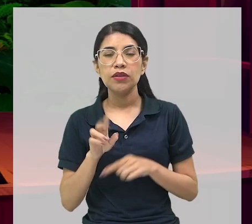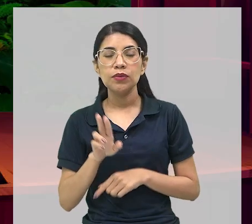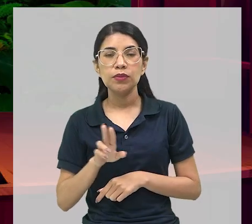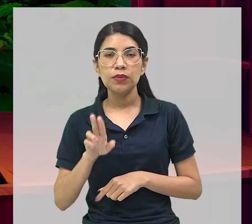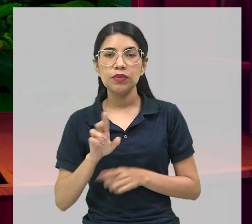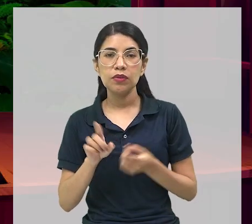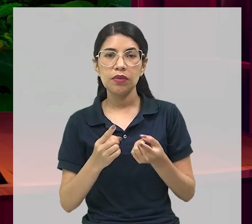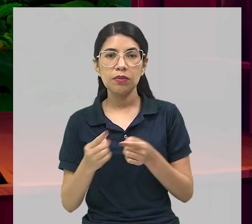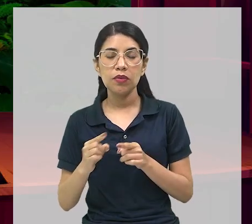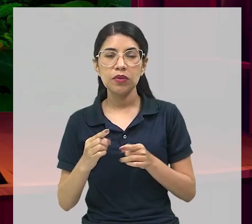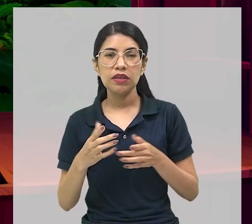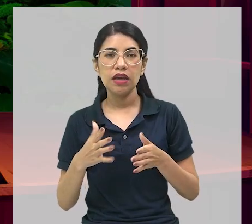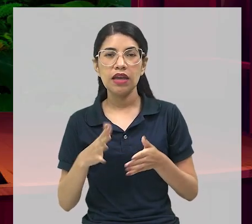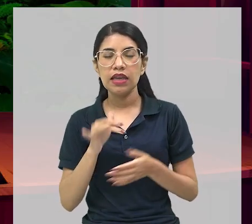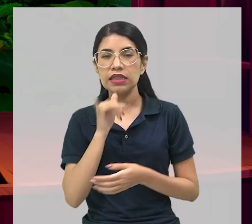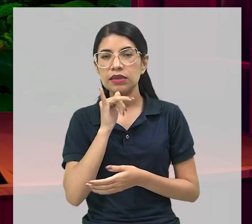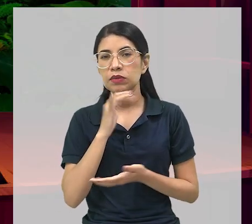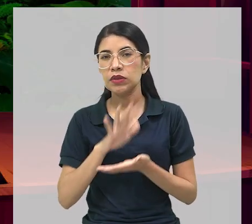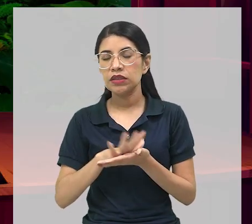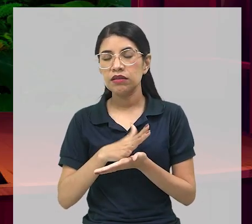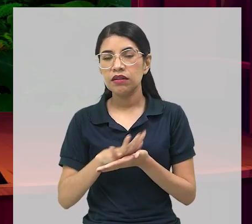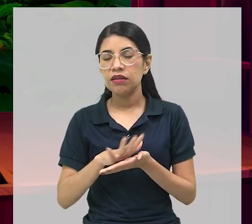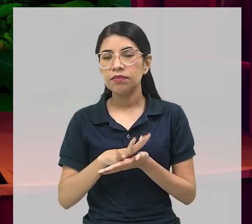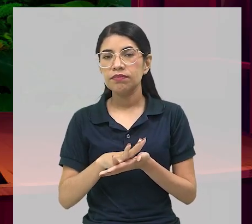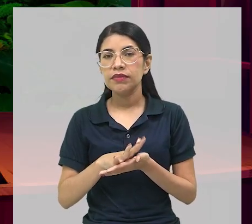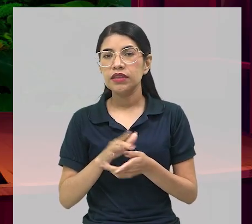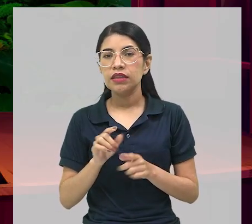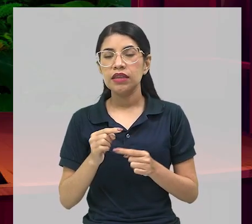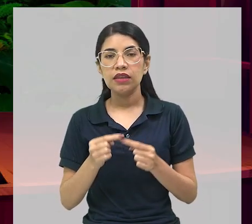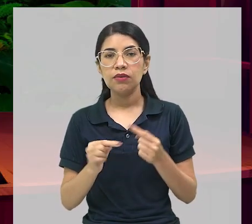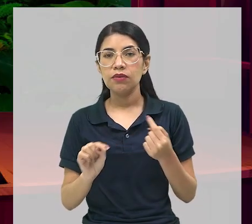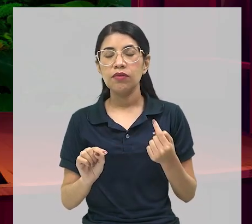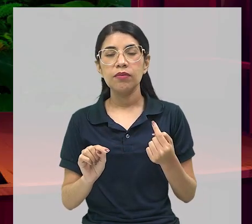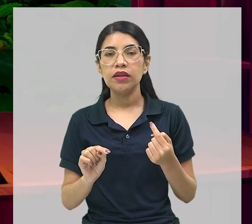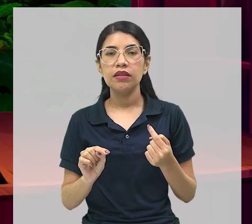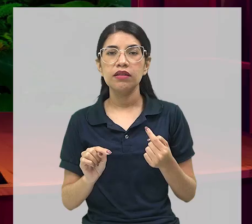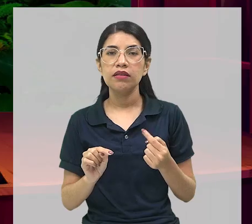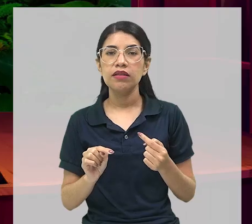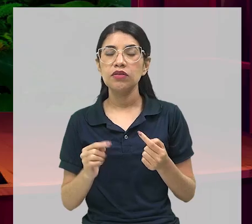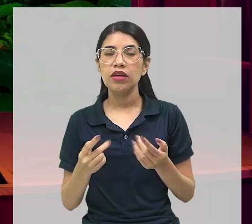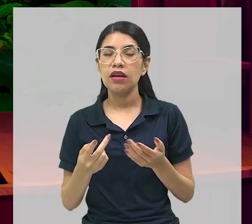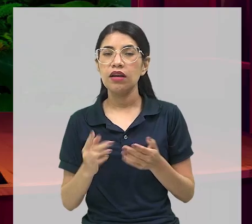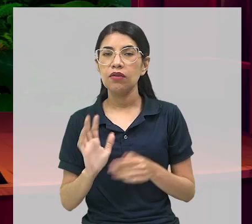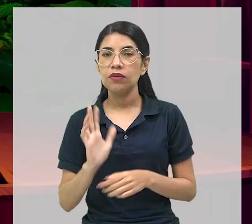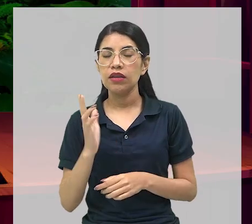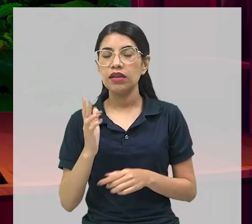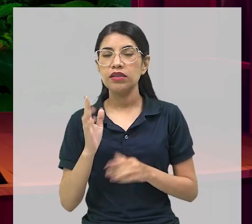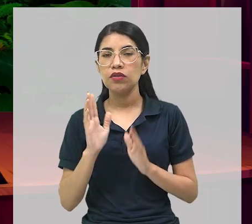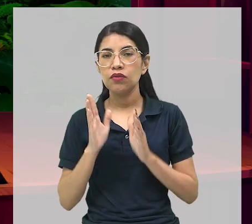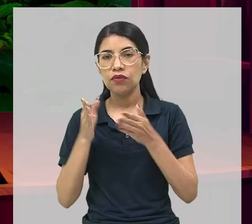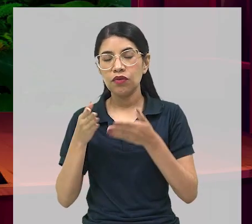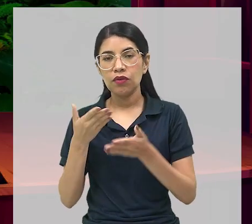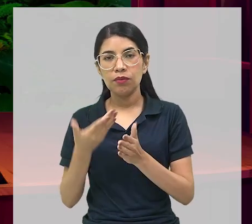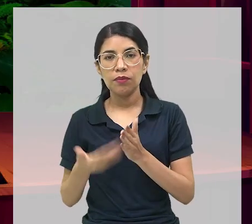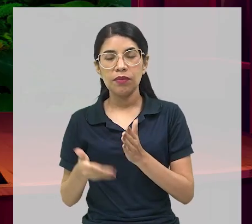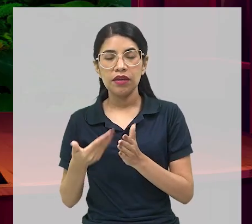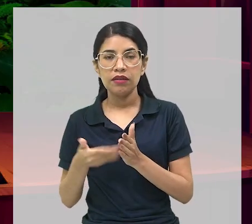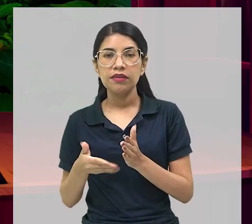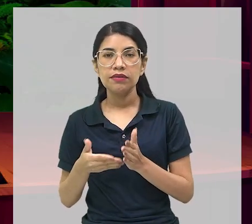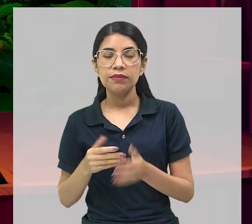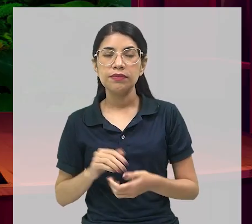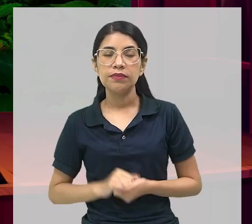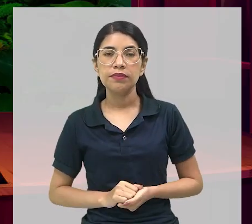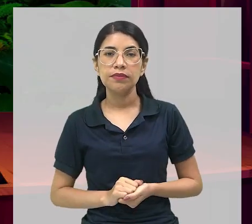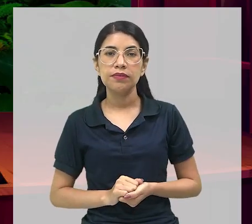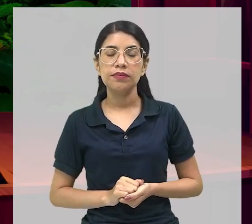alegre, um samba, ele já vai conseguir desconcentrar, porque ele vai estar tirando a ambientação dessa